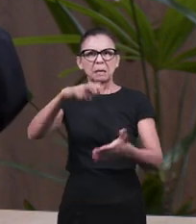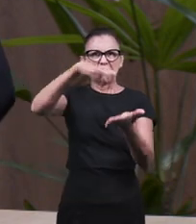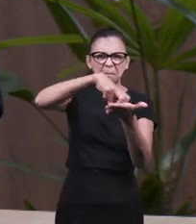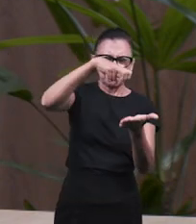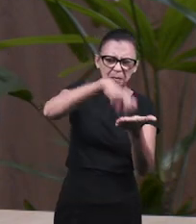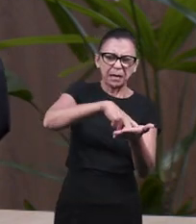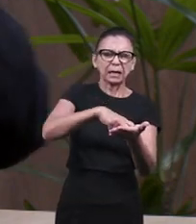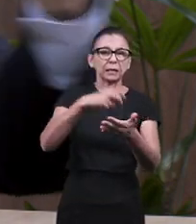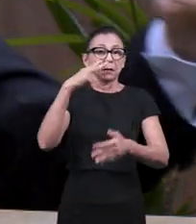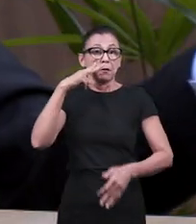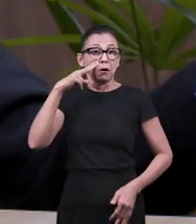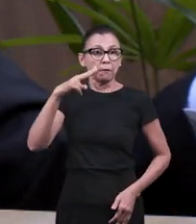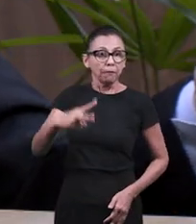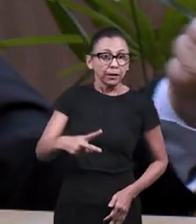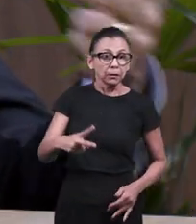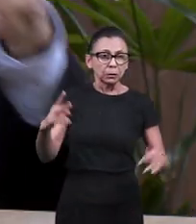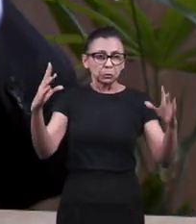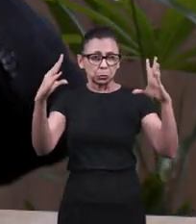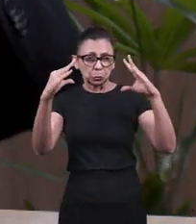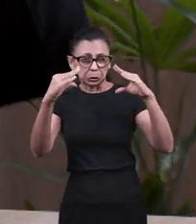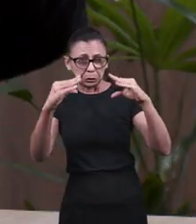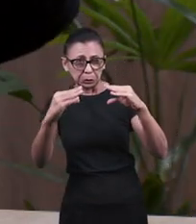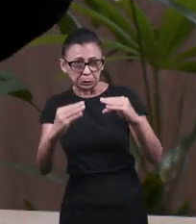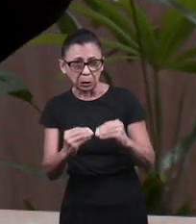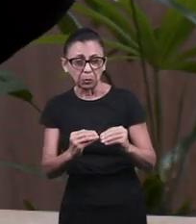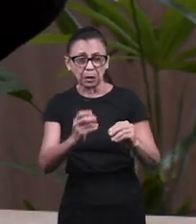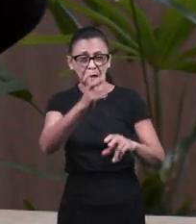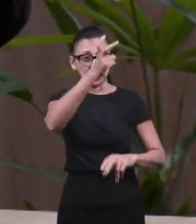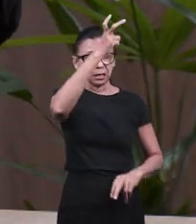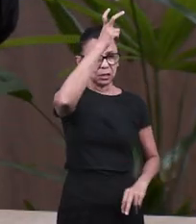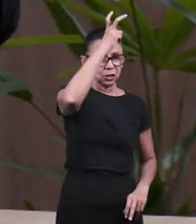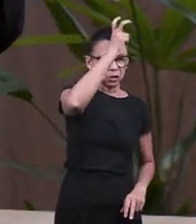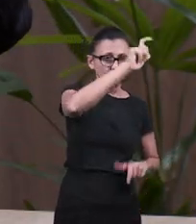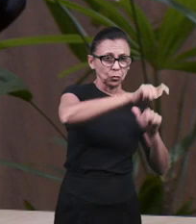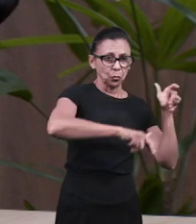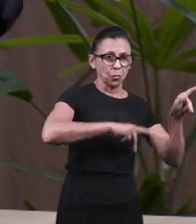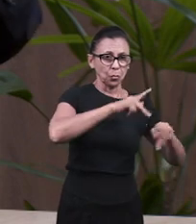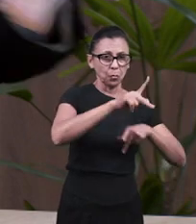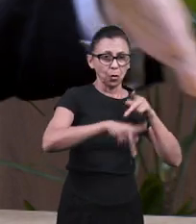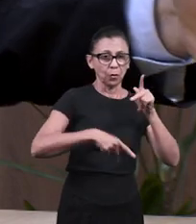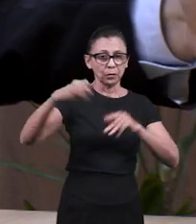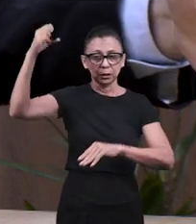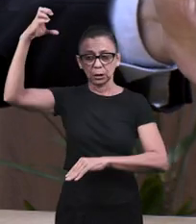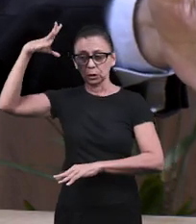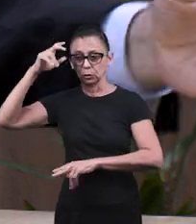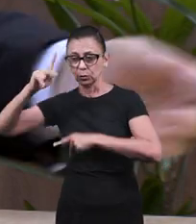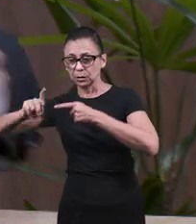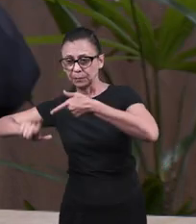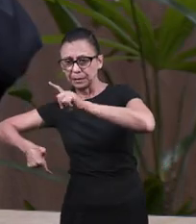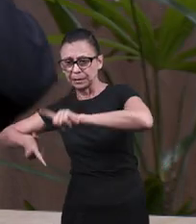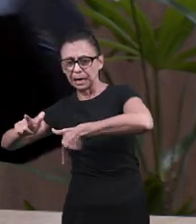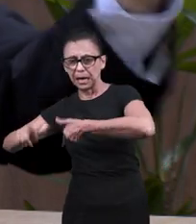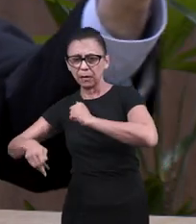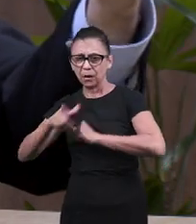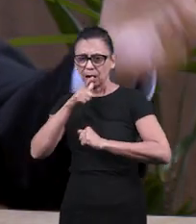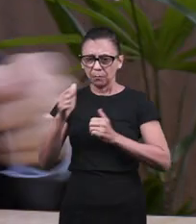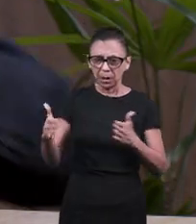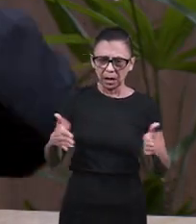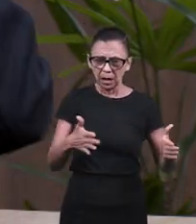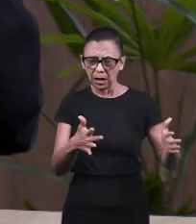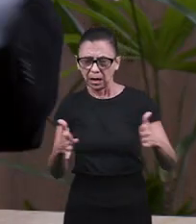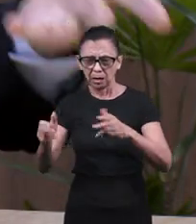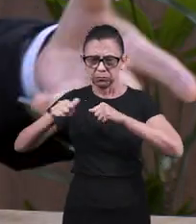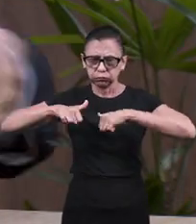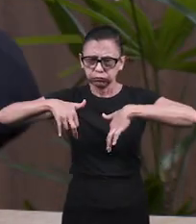Egito, escuridão para os egípcios e luz para eles, atravessaram o Mar Vermelho em seco, foram ao Monte